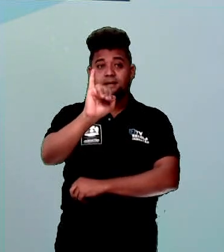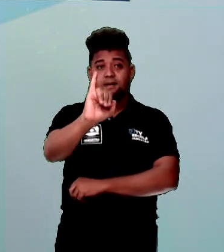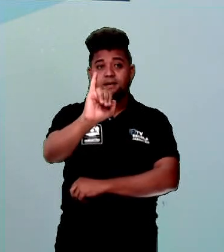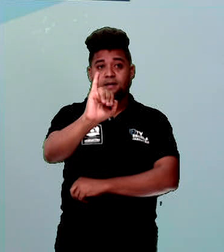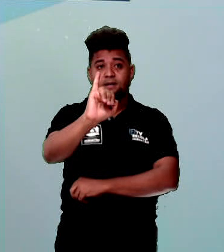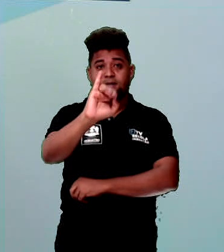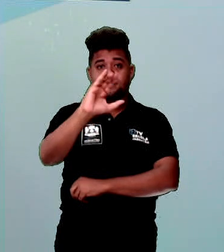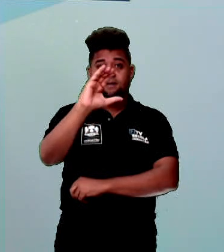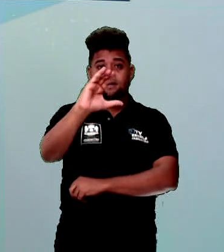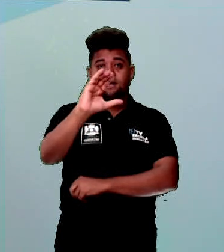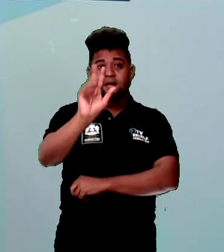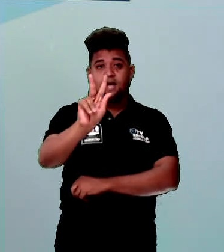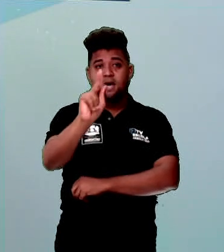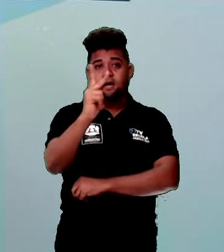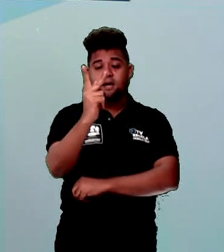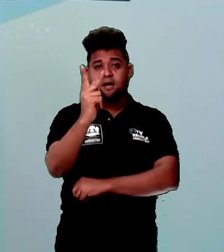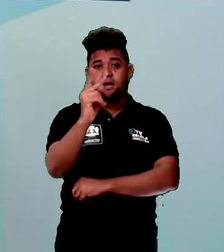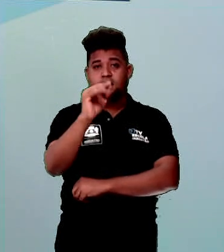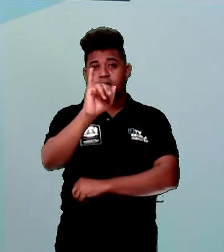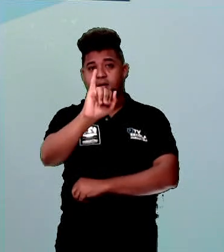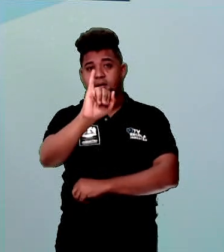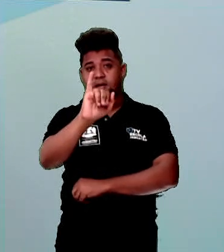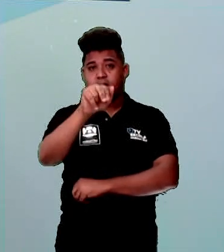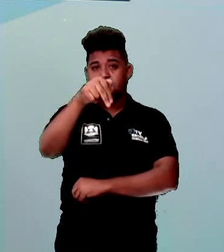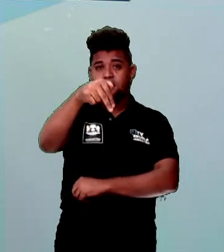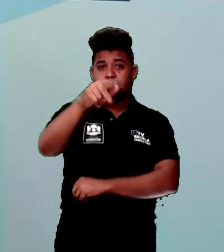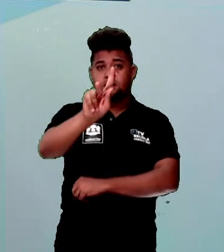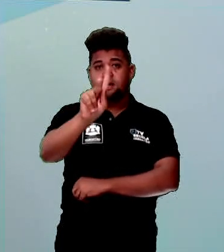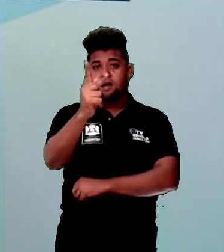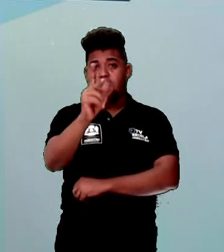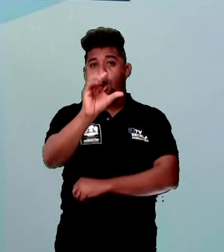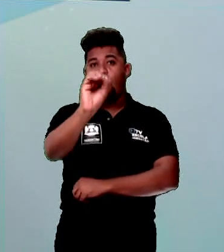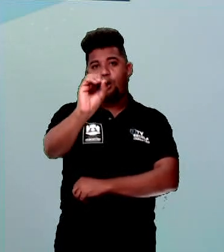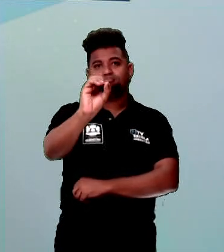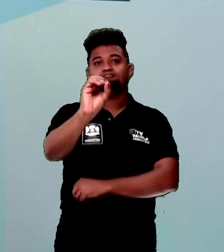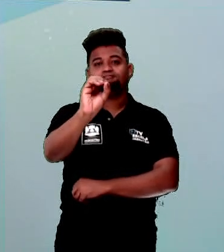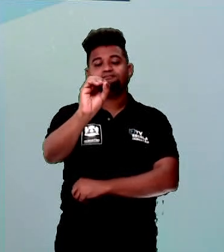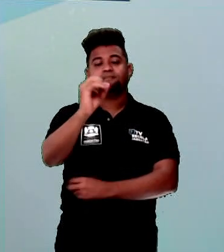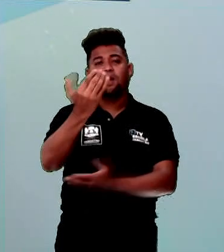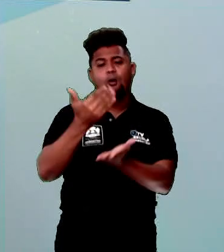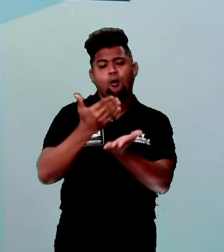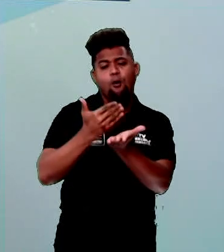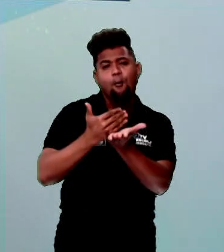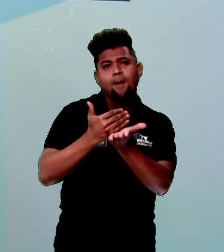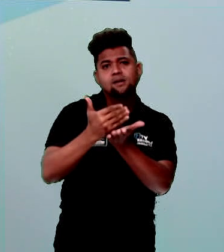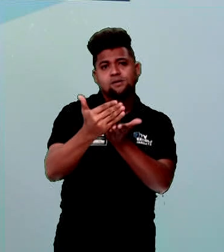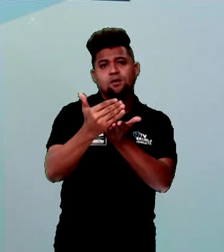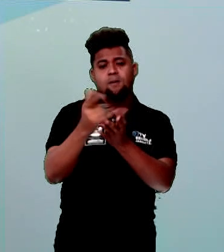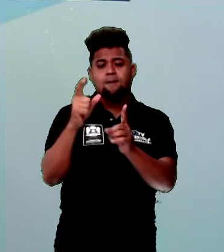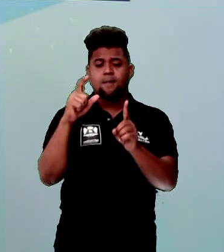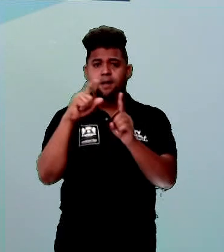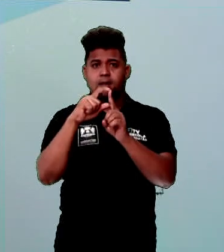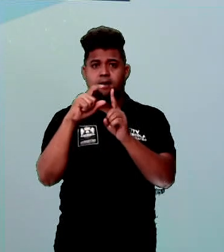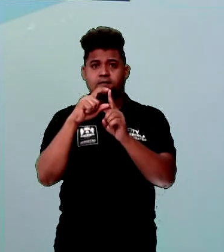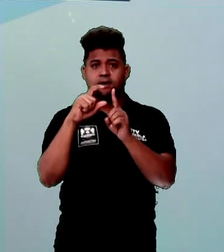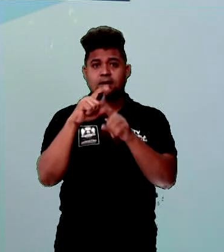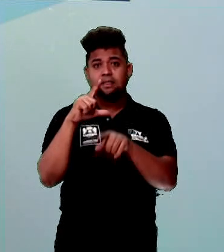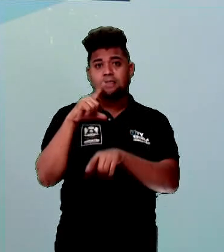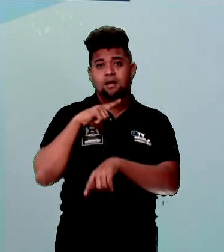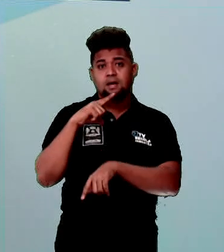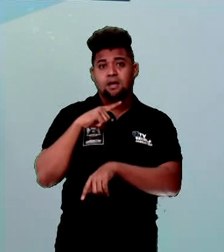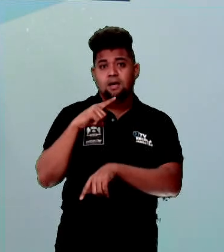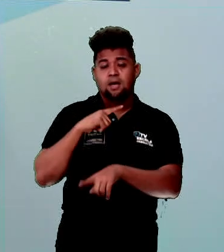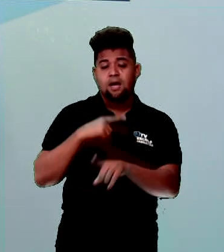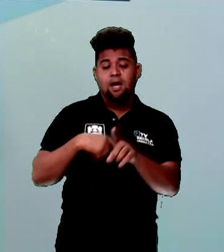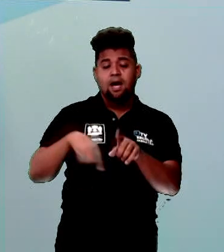H, I, N, H, I, O. Então, para iniciar a palavra, temos a letra B.